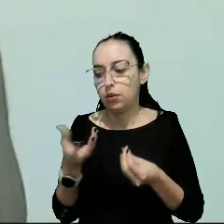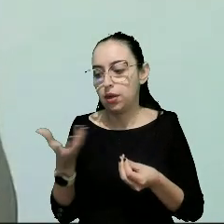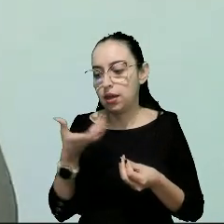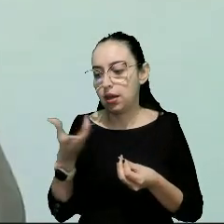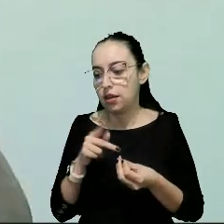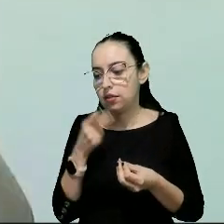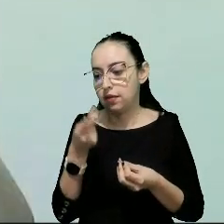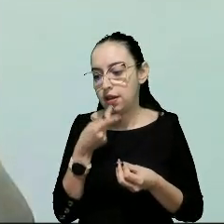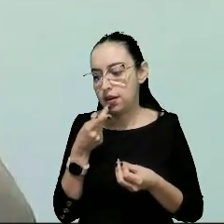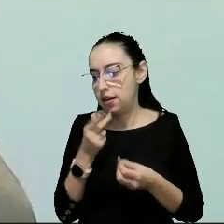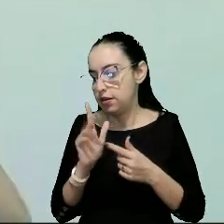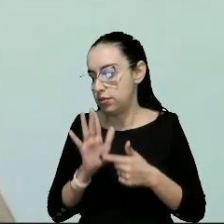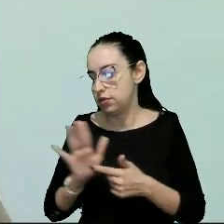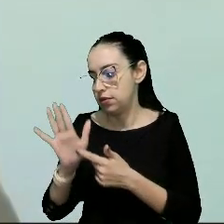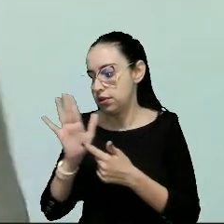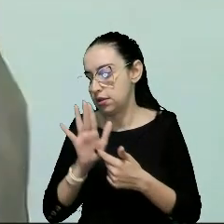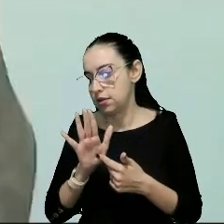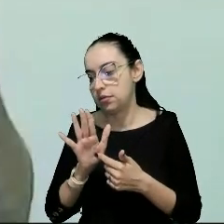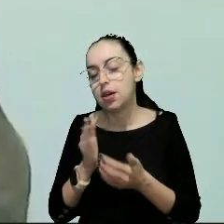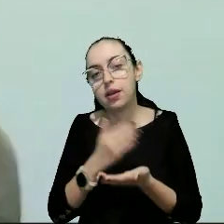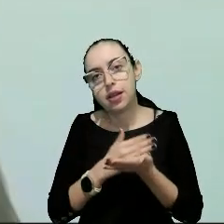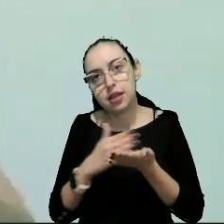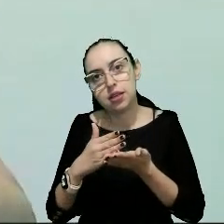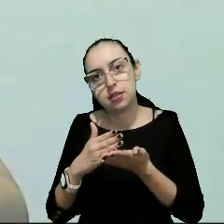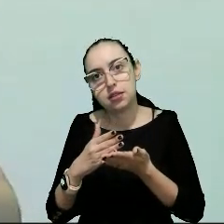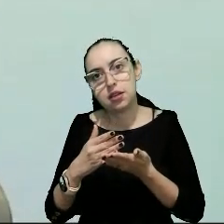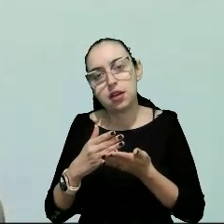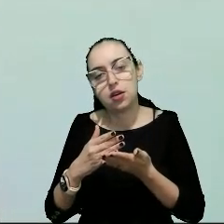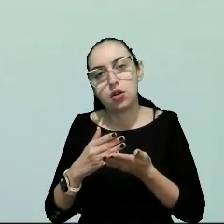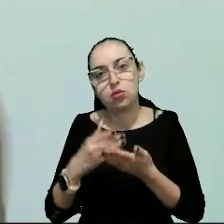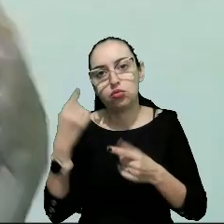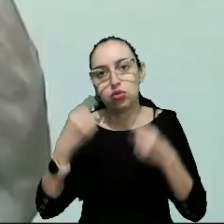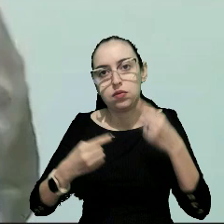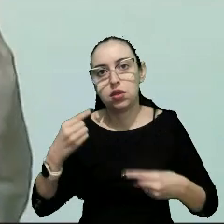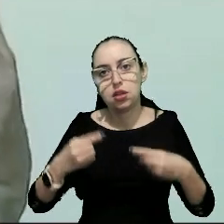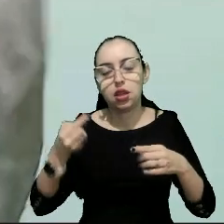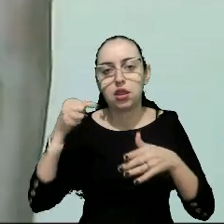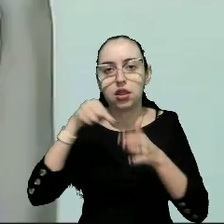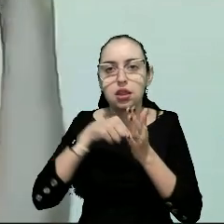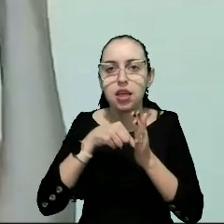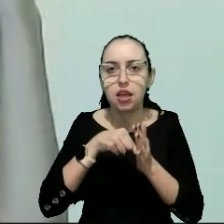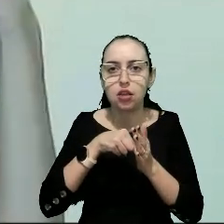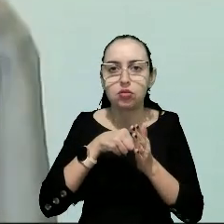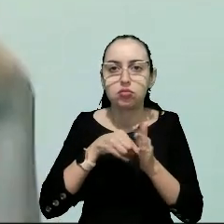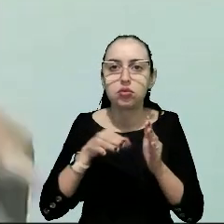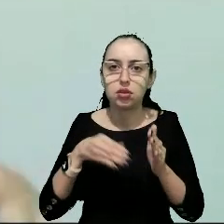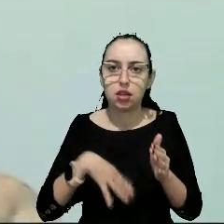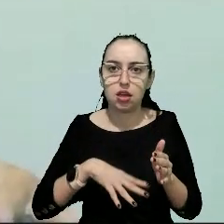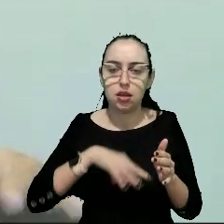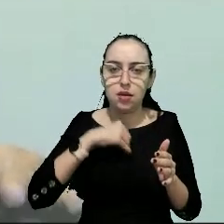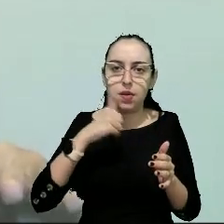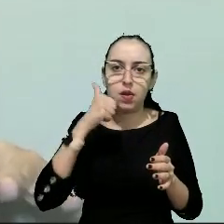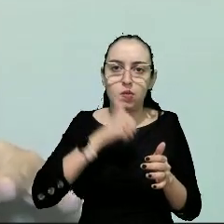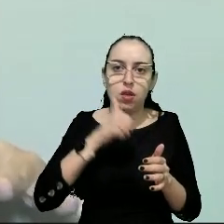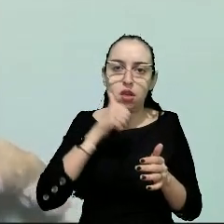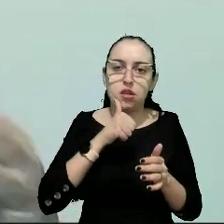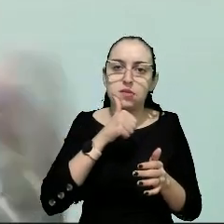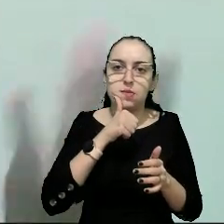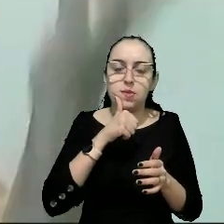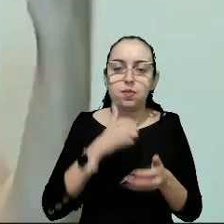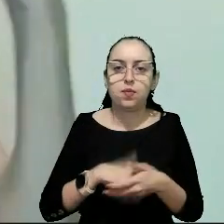O que eu quero falar para vocês, para começar o nosso debate, é: dentro da mesma